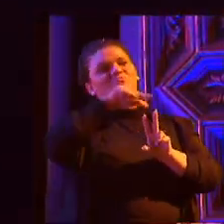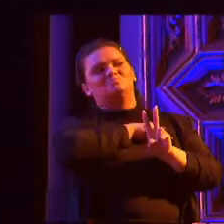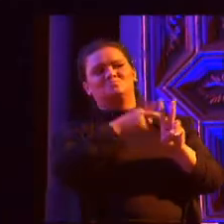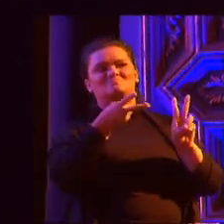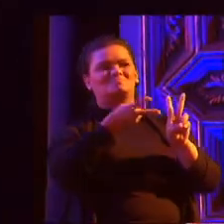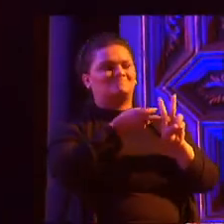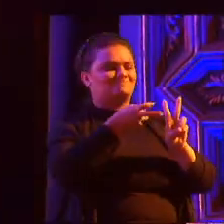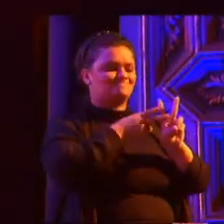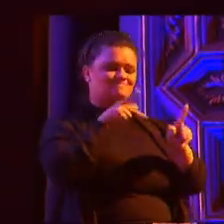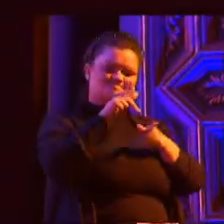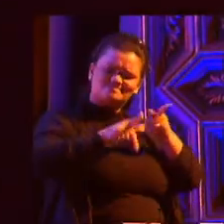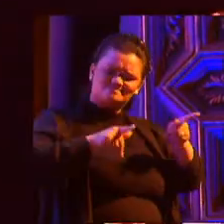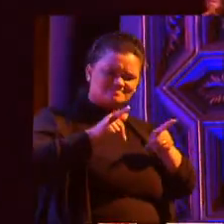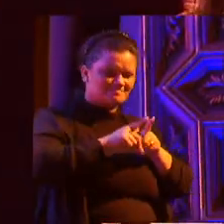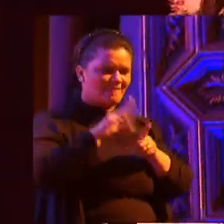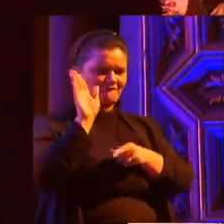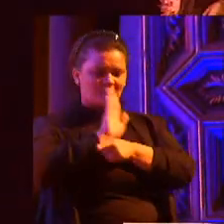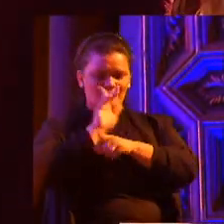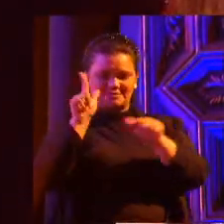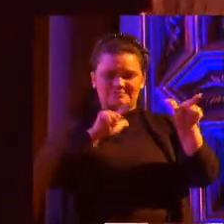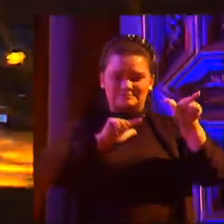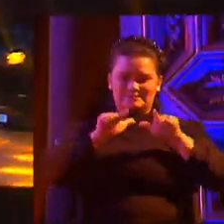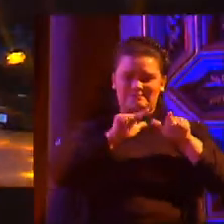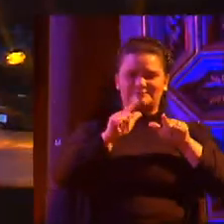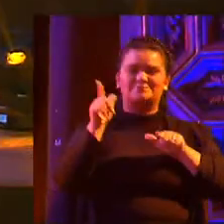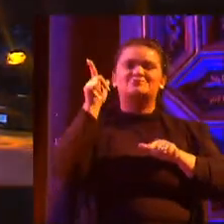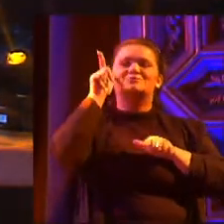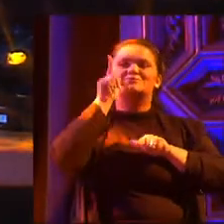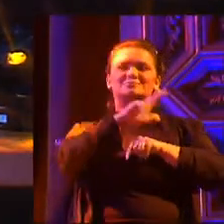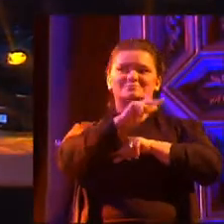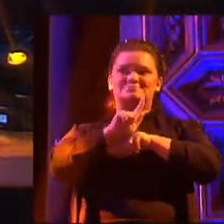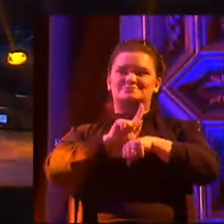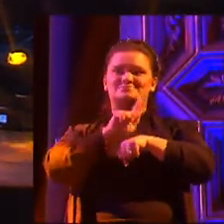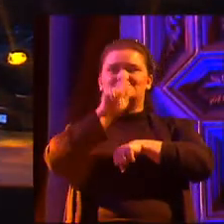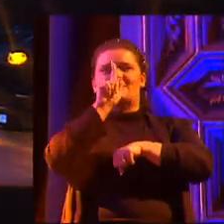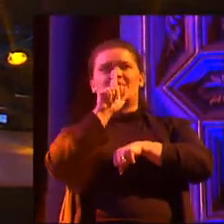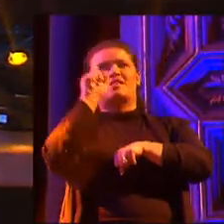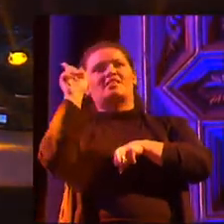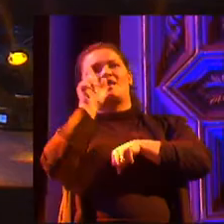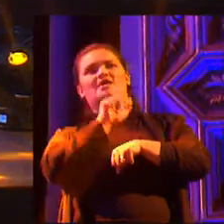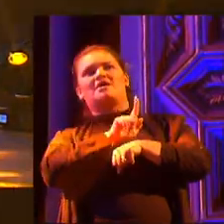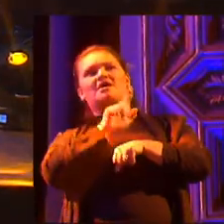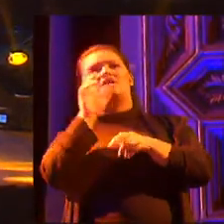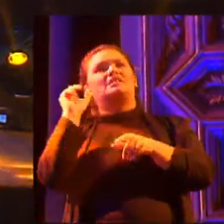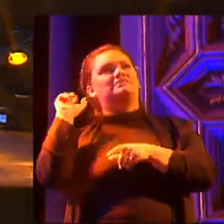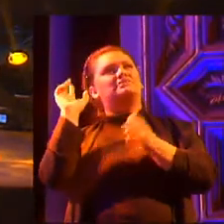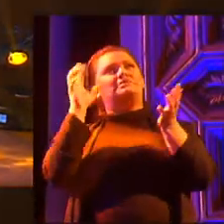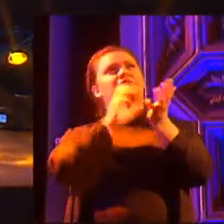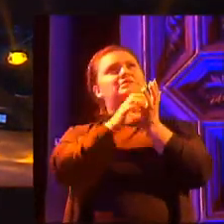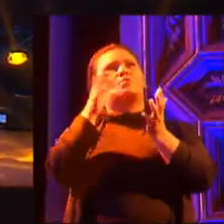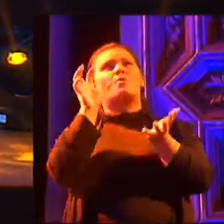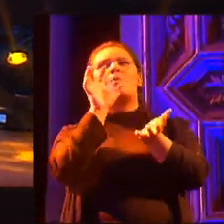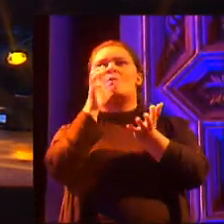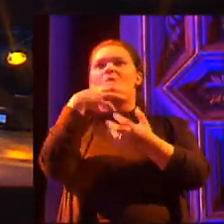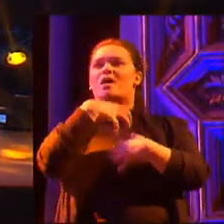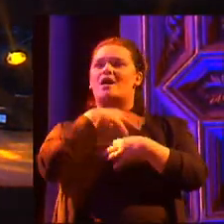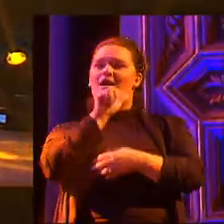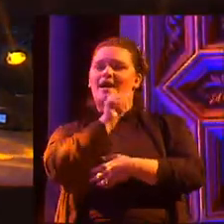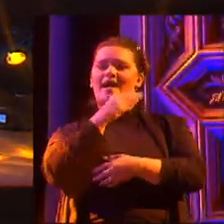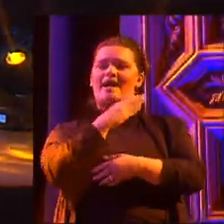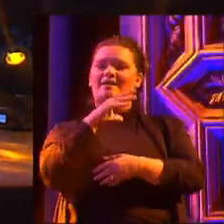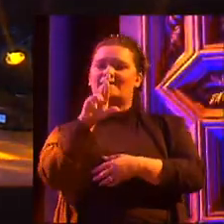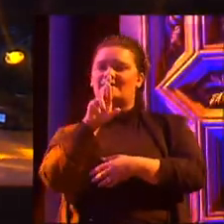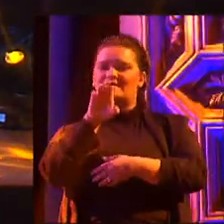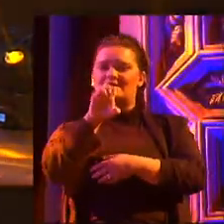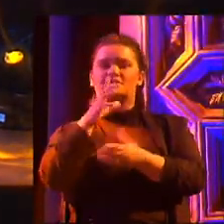filmando, trabalhando. Acabamos de ganhar um prêmio em Gramado, no Acre, nossos amigos do Acre. Então temos muita